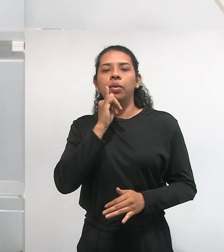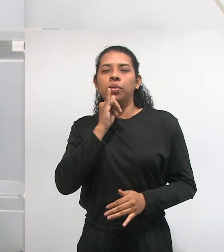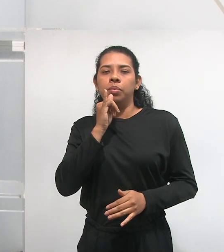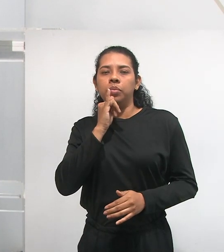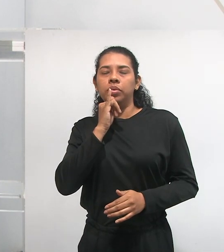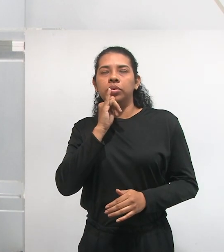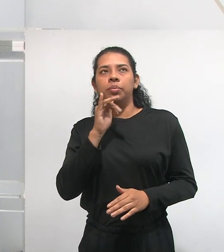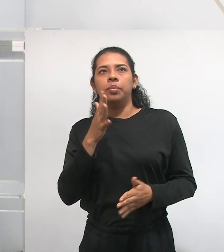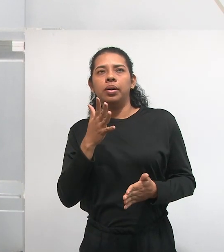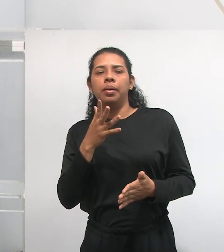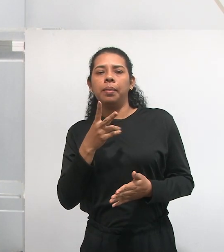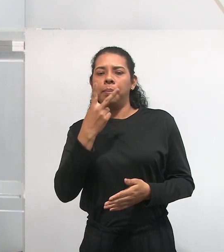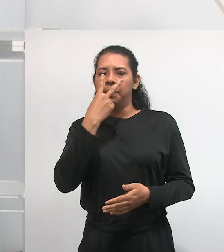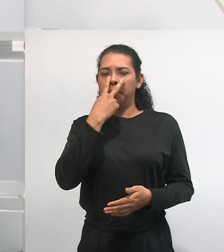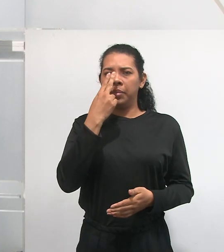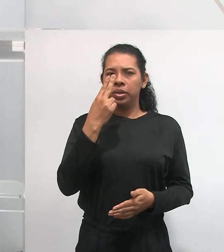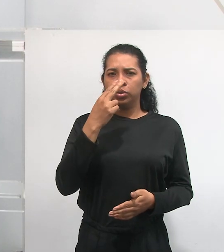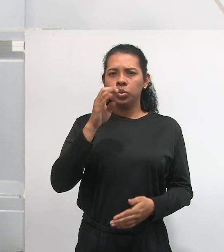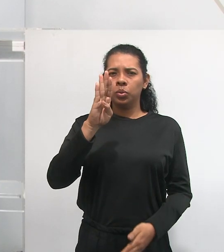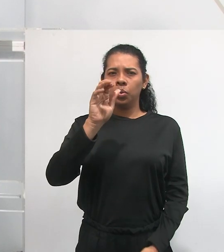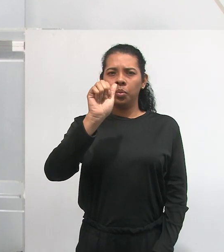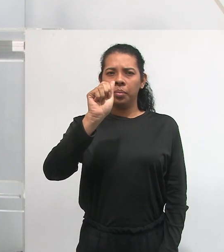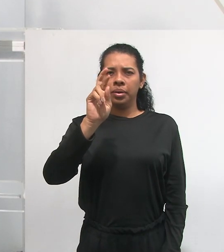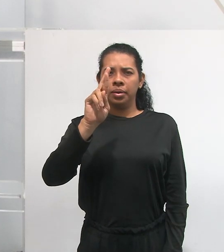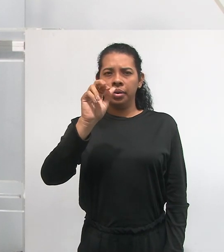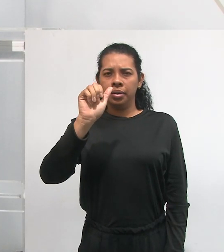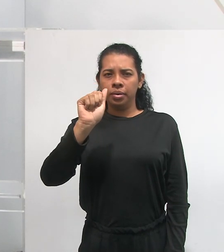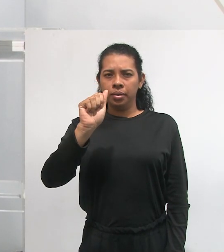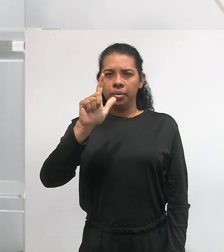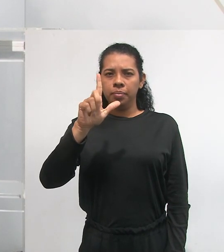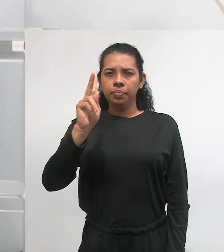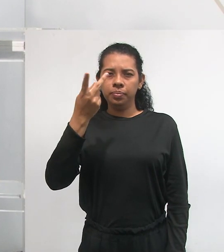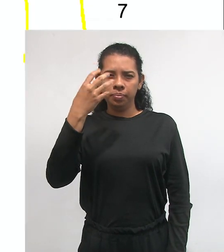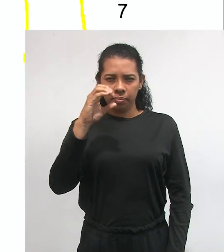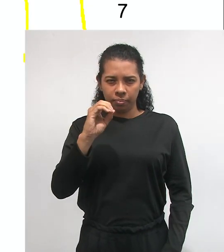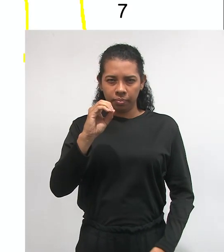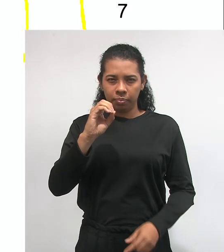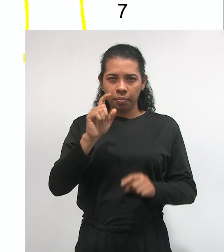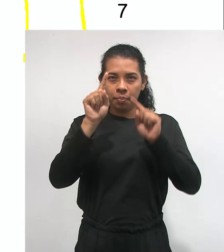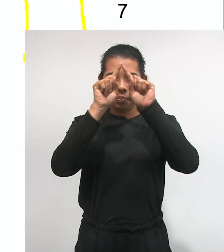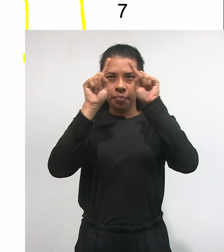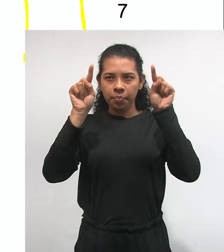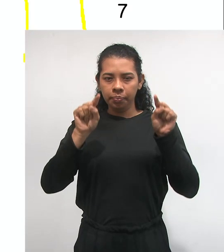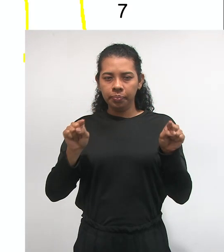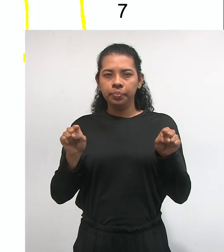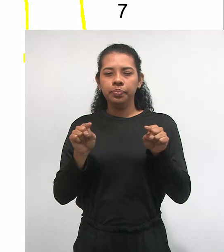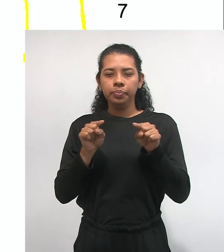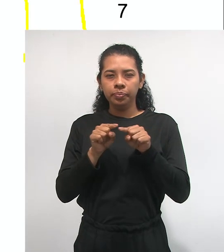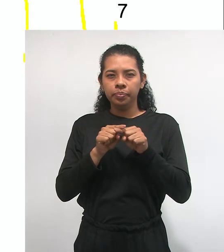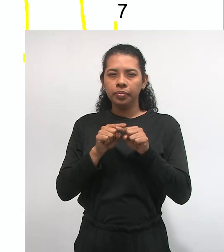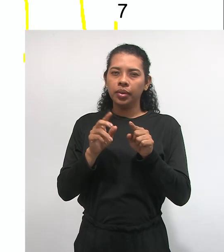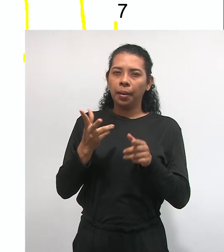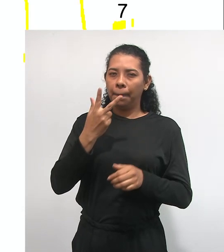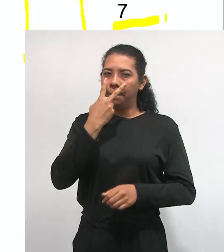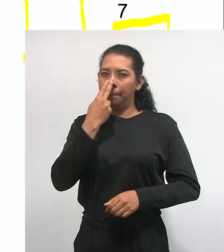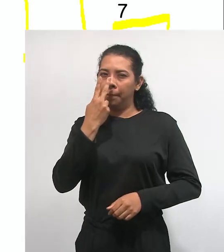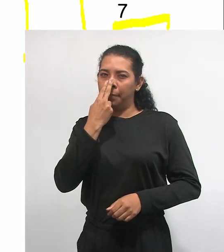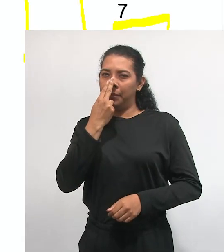de baralho. Todo mundo já deve ter visto, já deve ter tido acesso a esse modelo